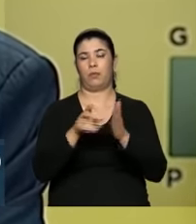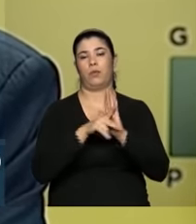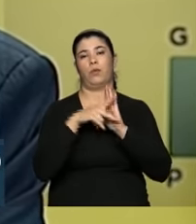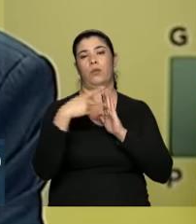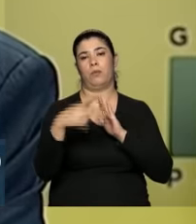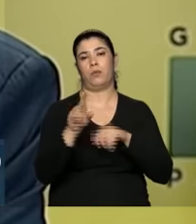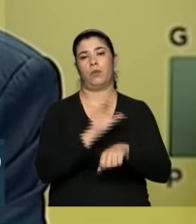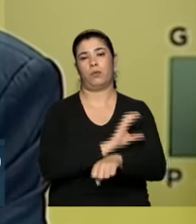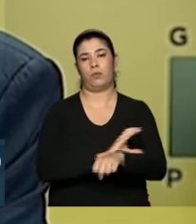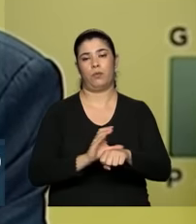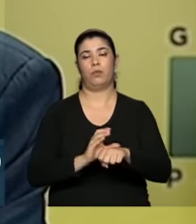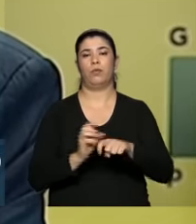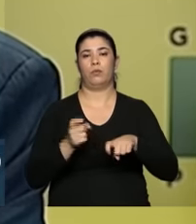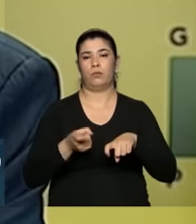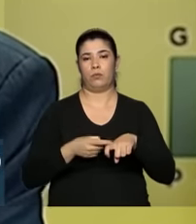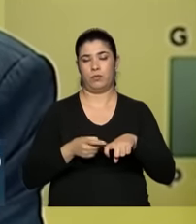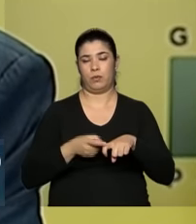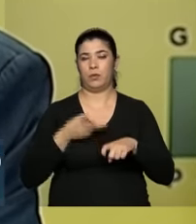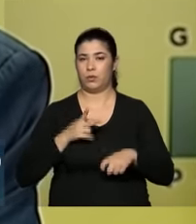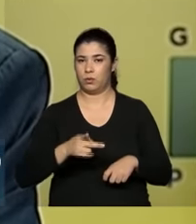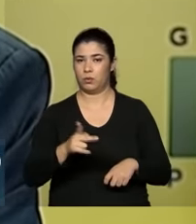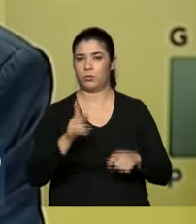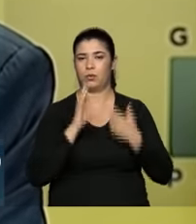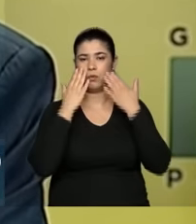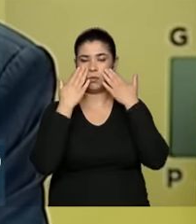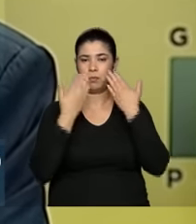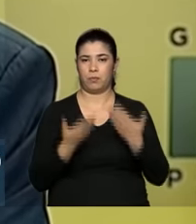medicina. Continuando, Vinícius, por favor.